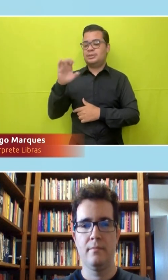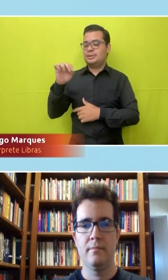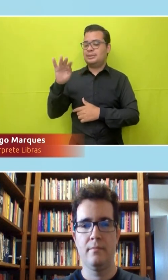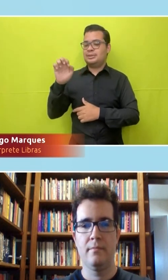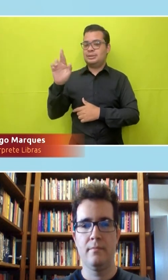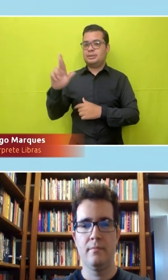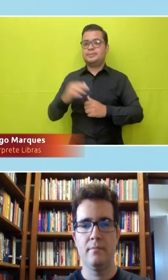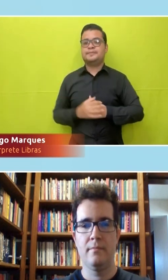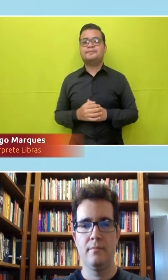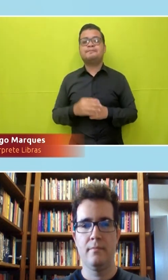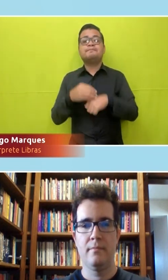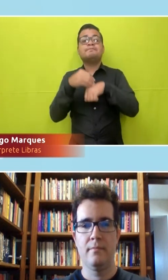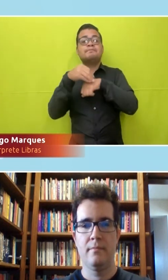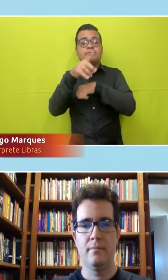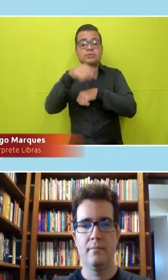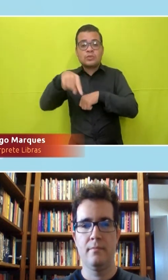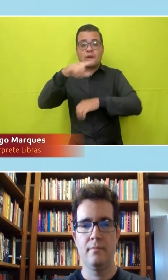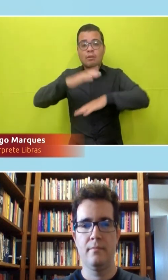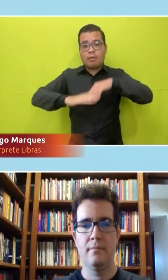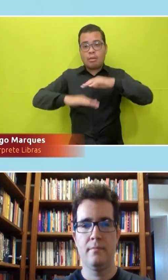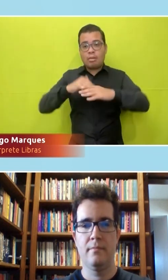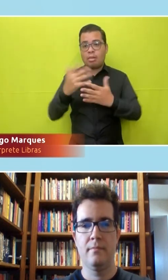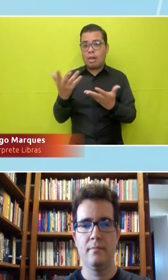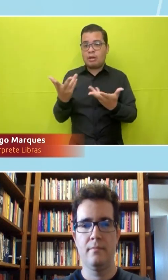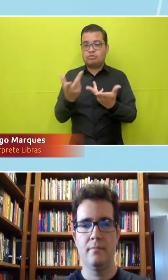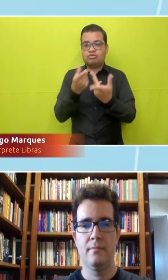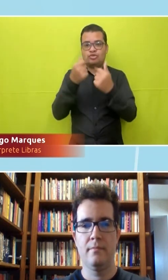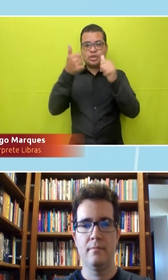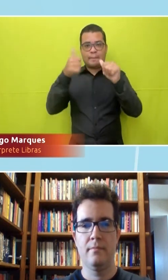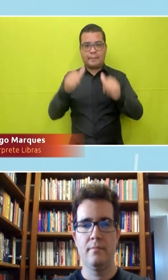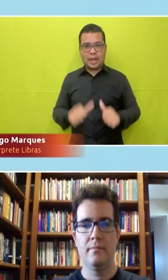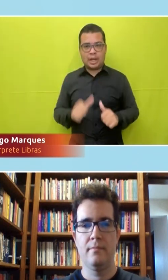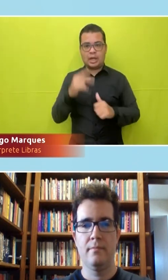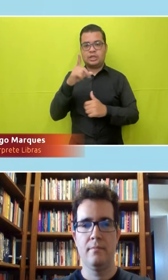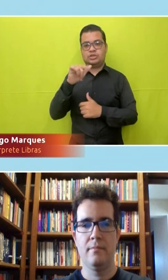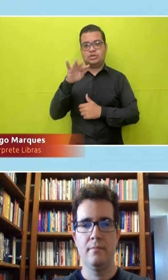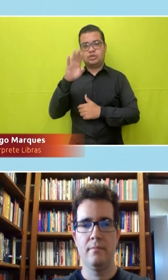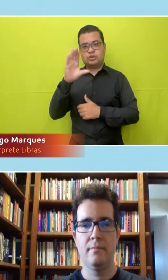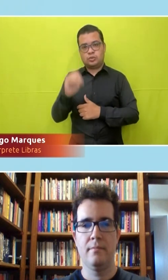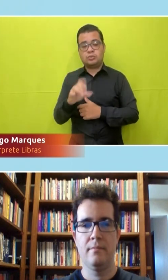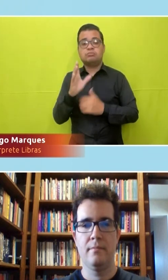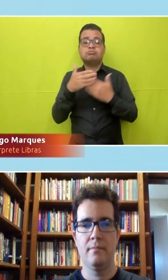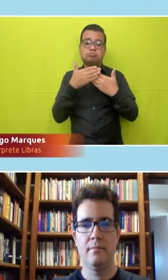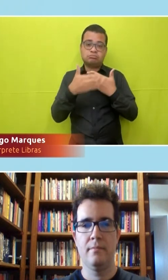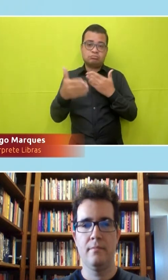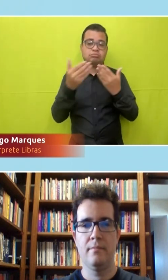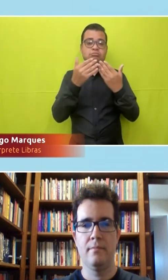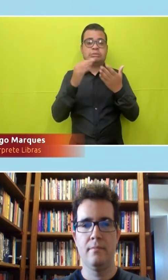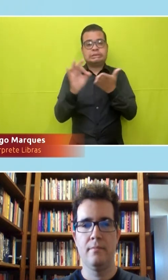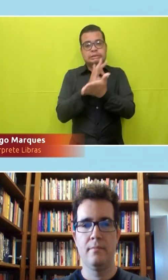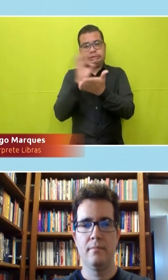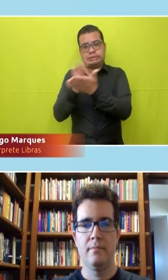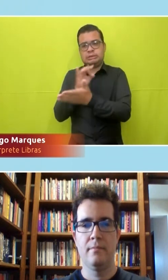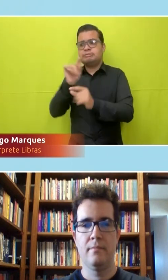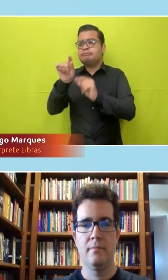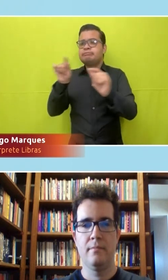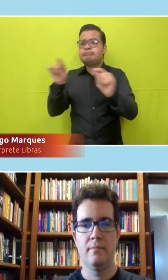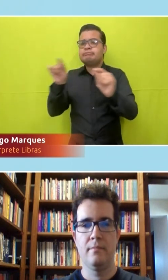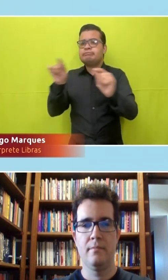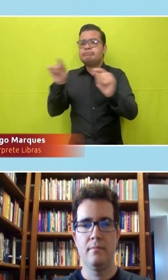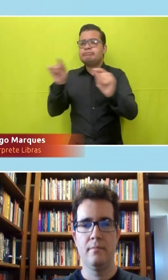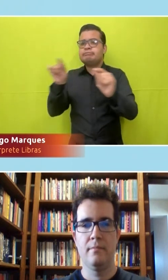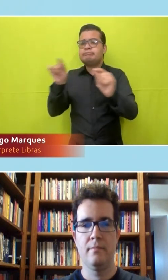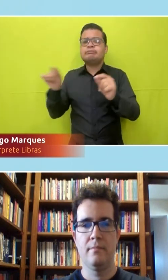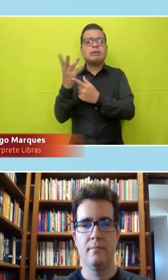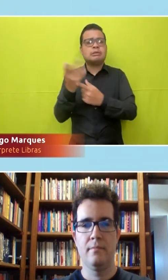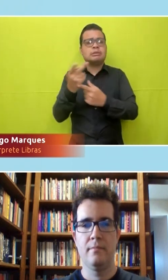quem é artista plástico. Estão abertas as inscrições para que artistas de todo o país que queiram expor obras